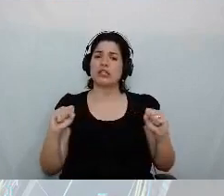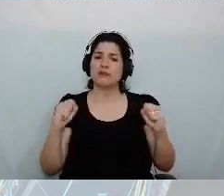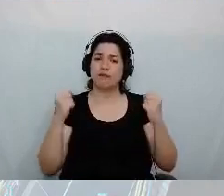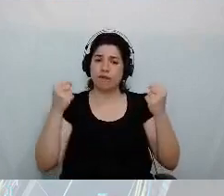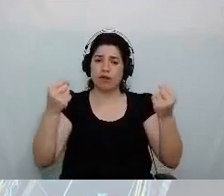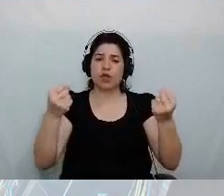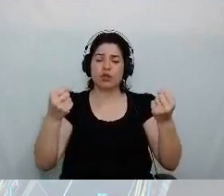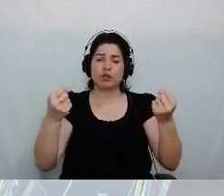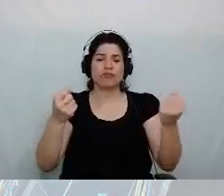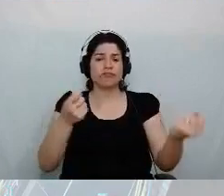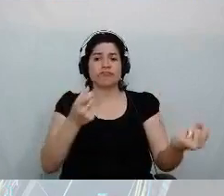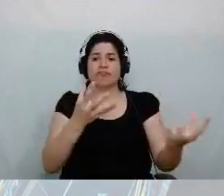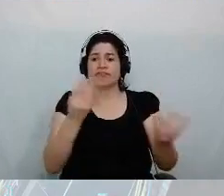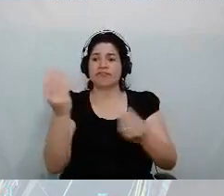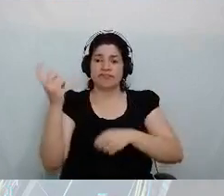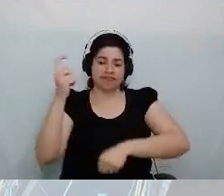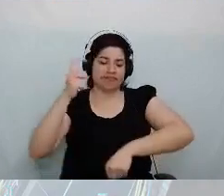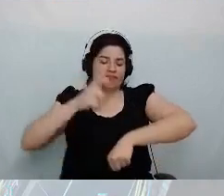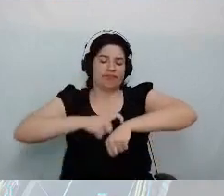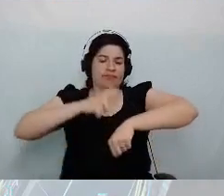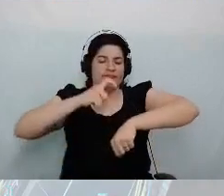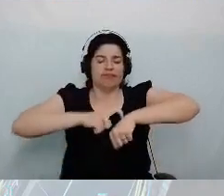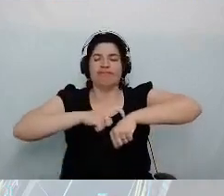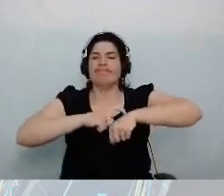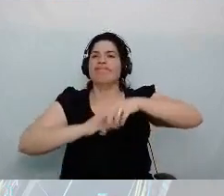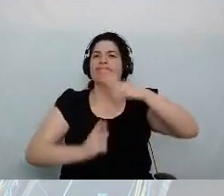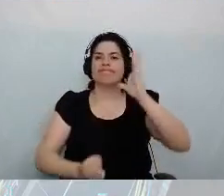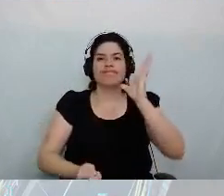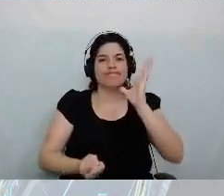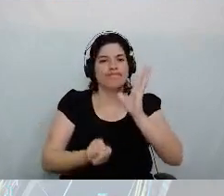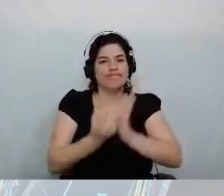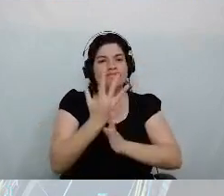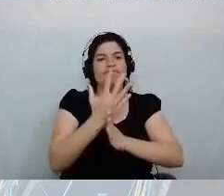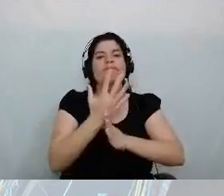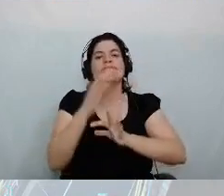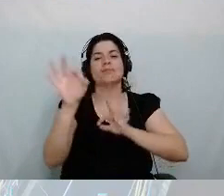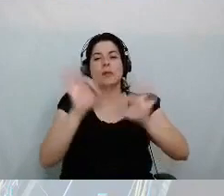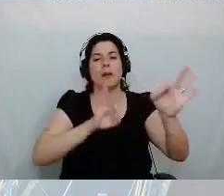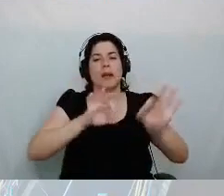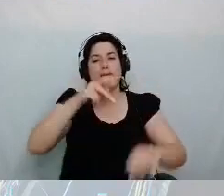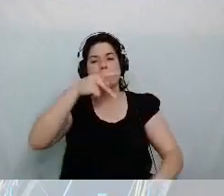um monte de tempo criando aquele maldito PPT?